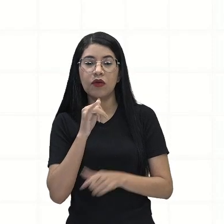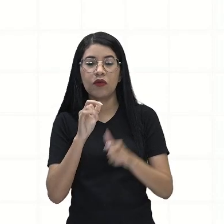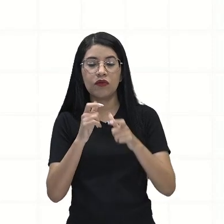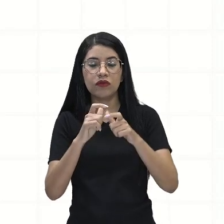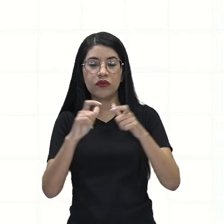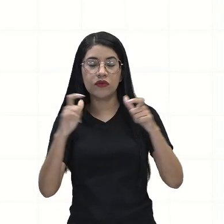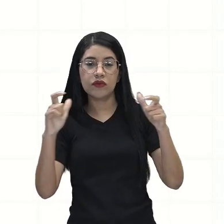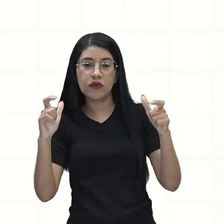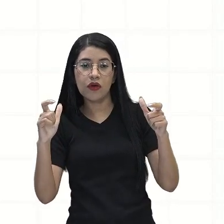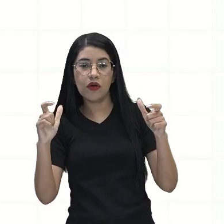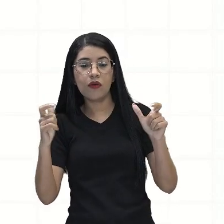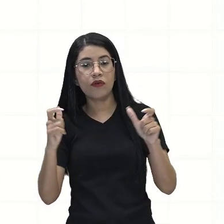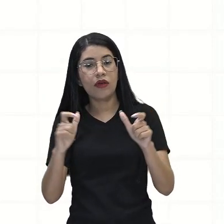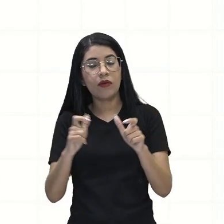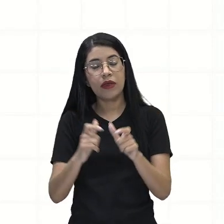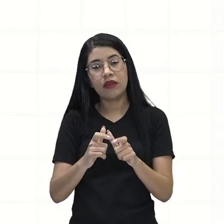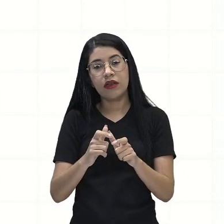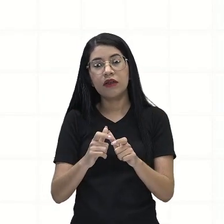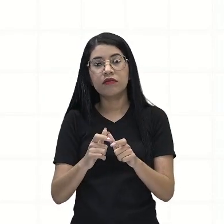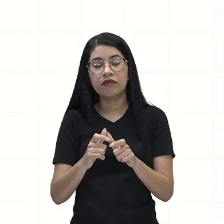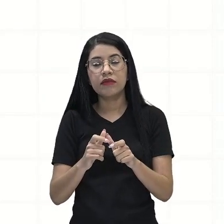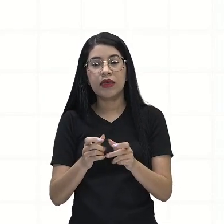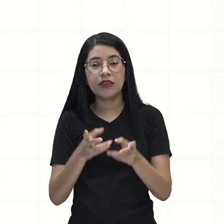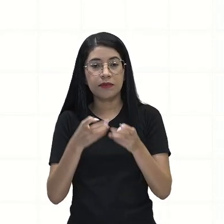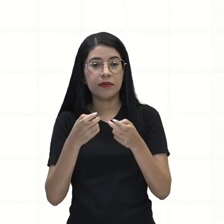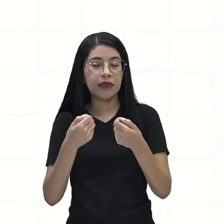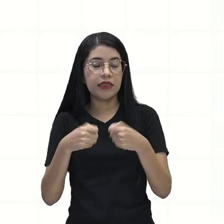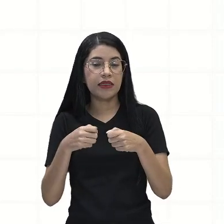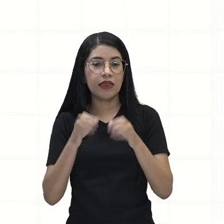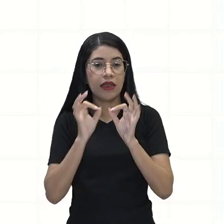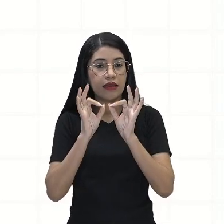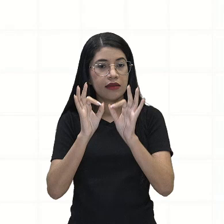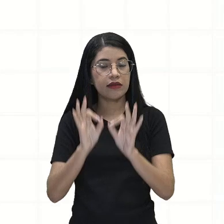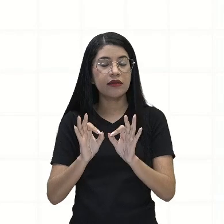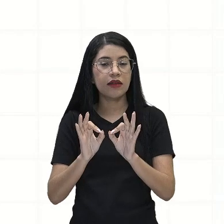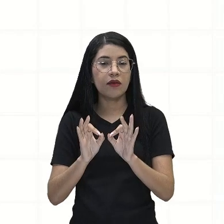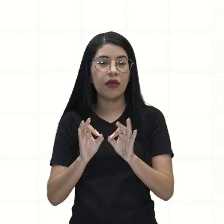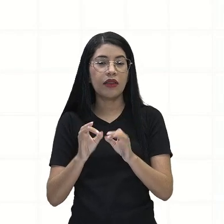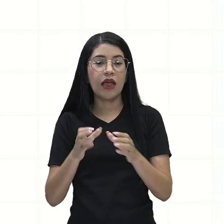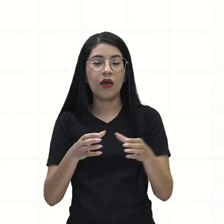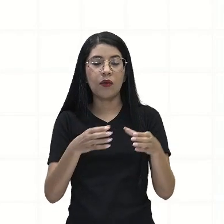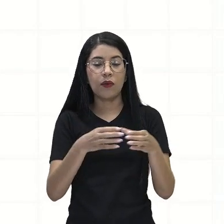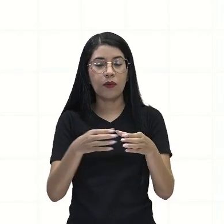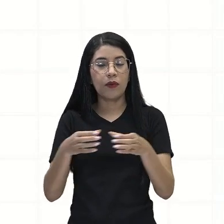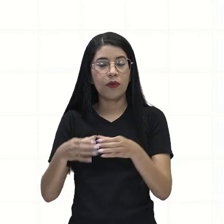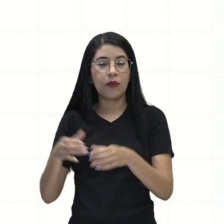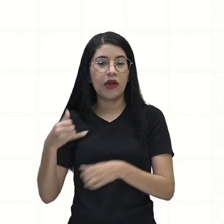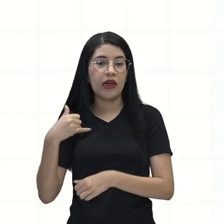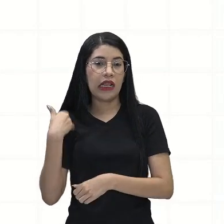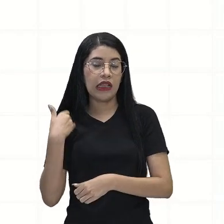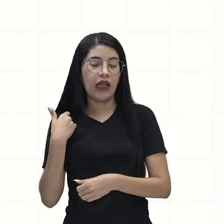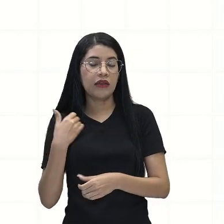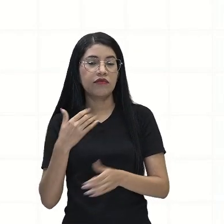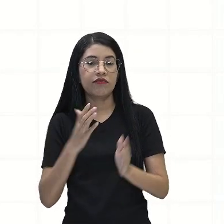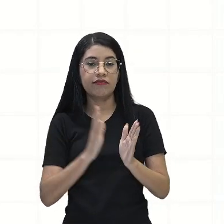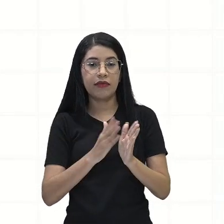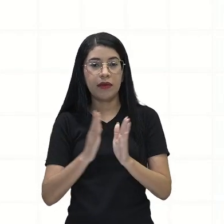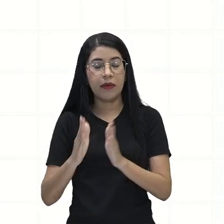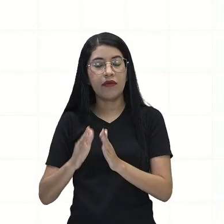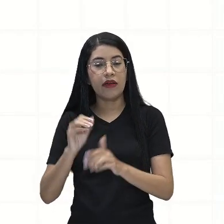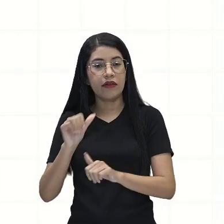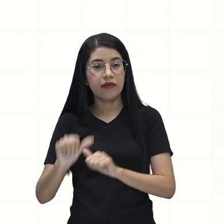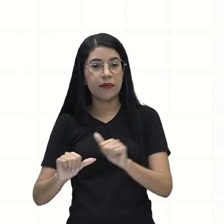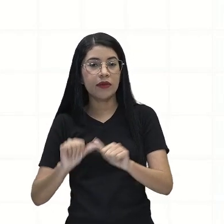ele vai aumentando, como a gente observou, né? Então, os grupos de idade que vão se modificando.